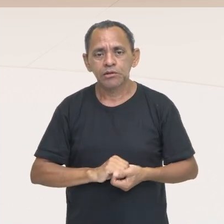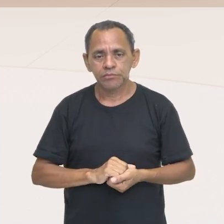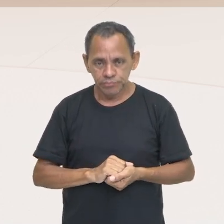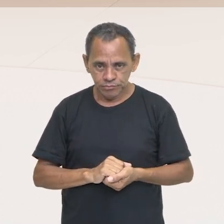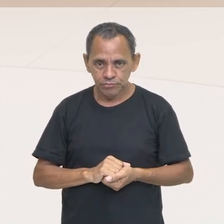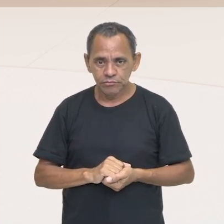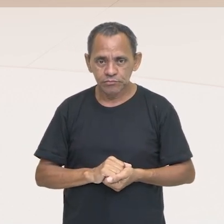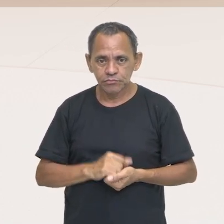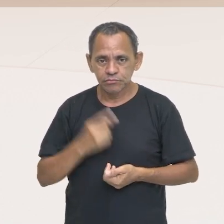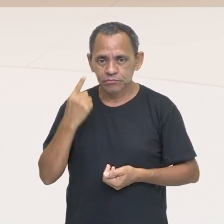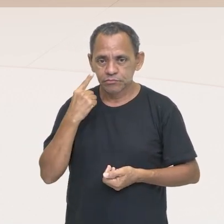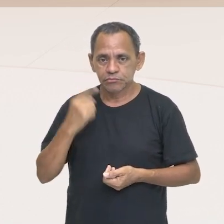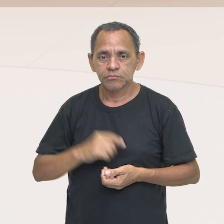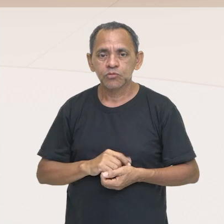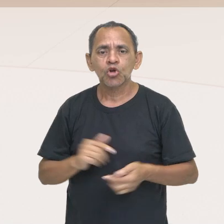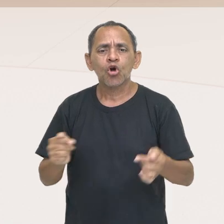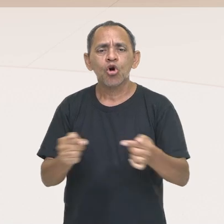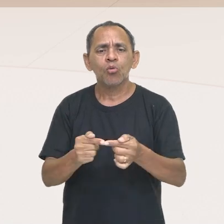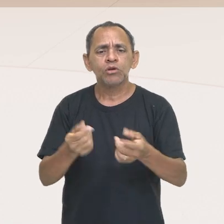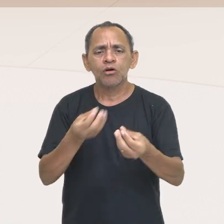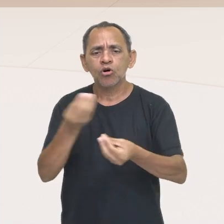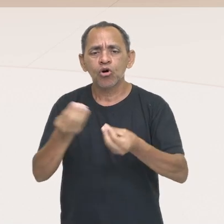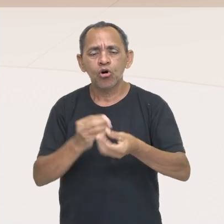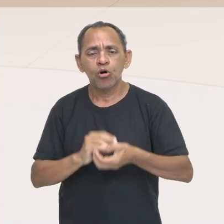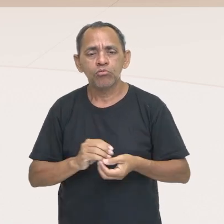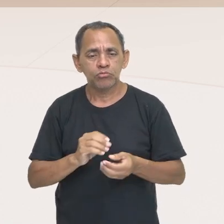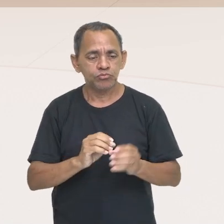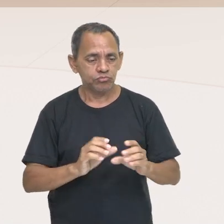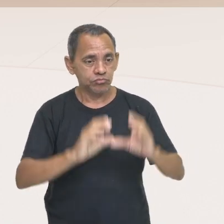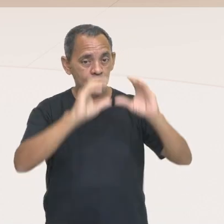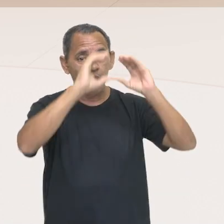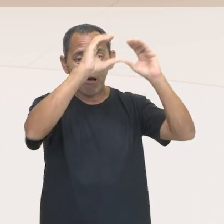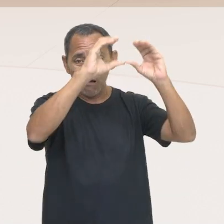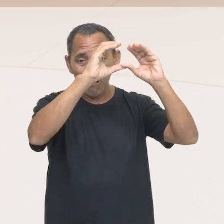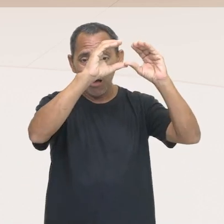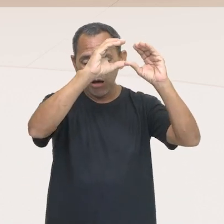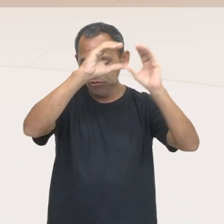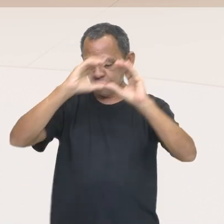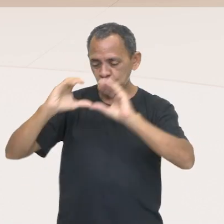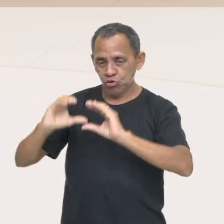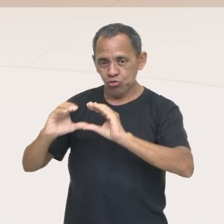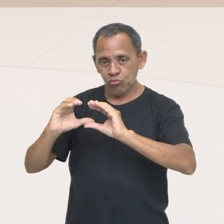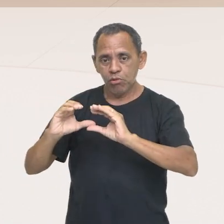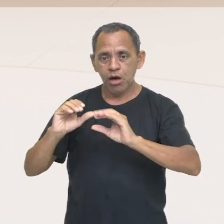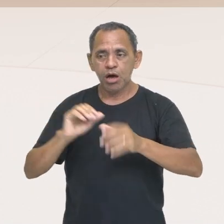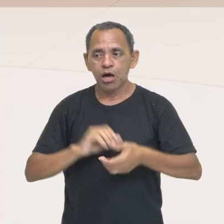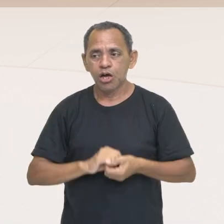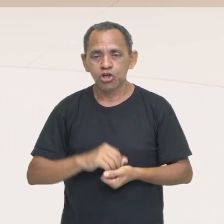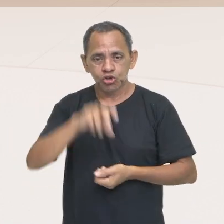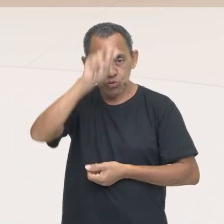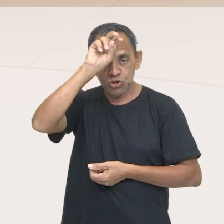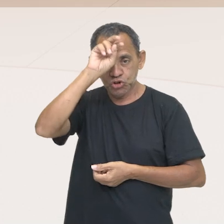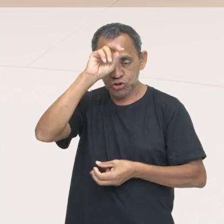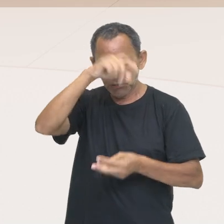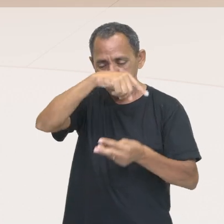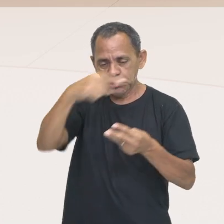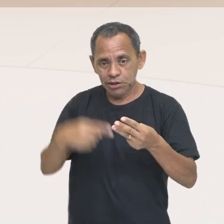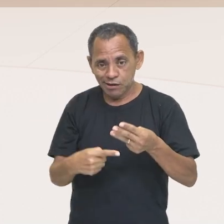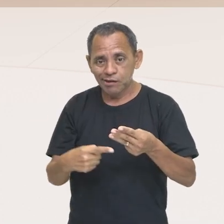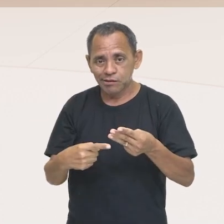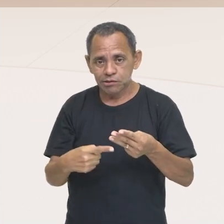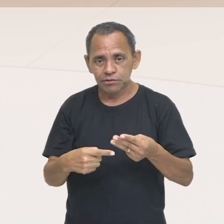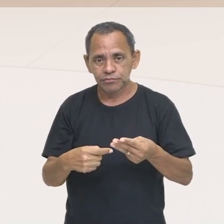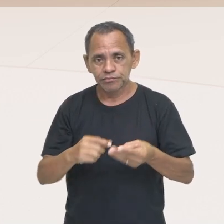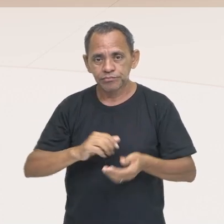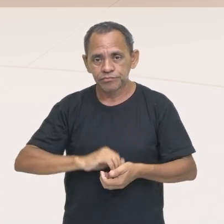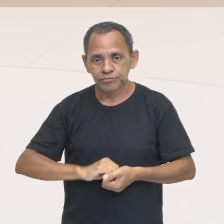verificar aqui, por exemplo, na coroa do Alto, do Baixo, né, Egito, tudo bem?